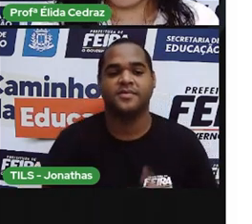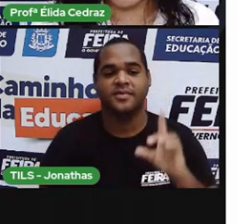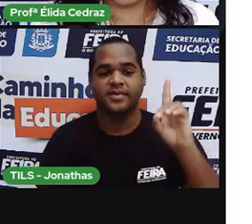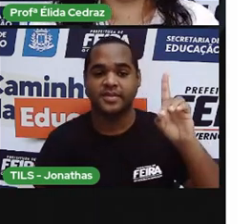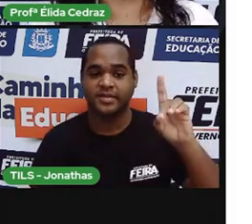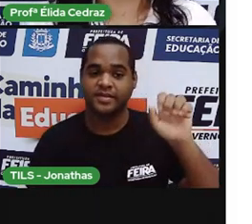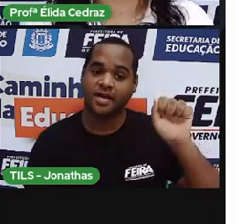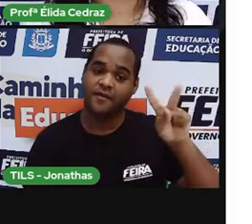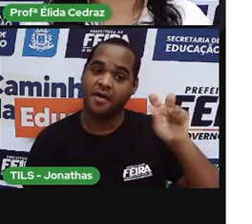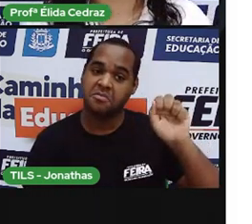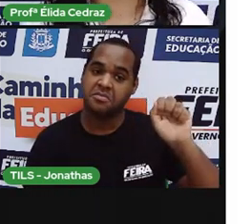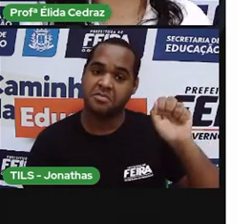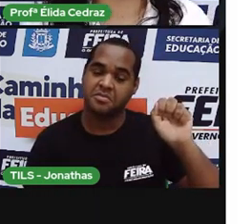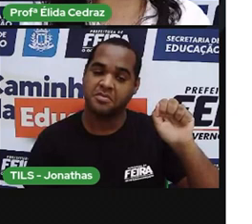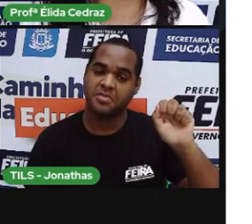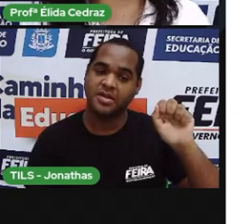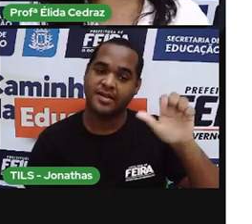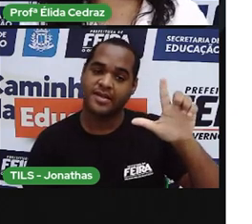Dava.